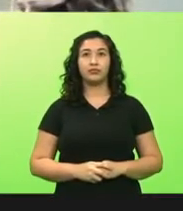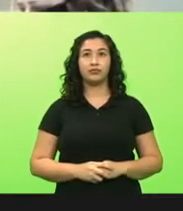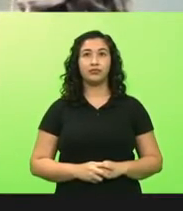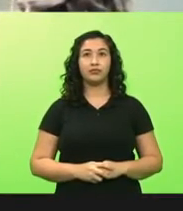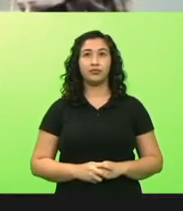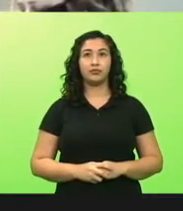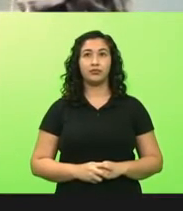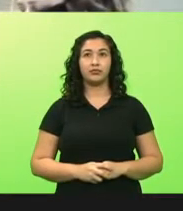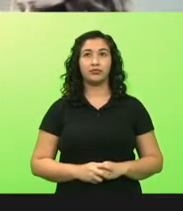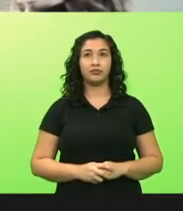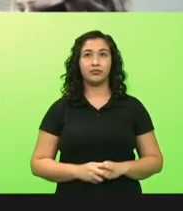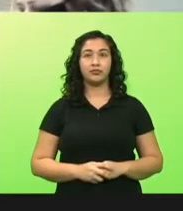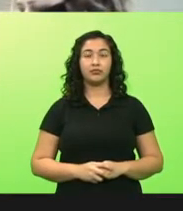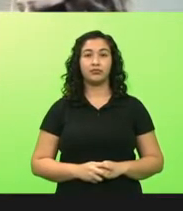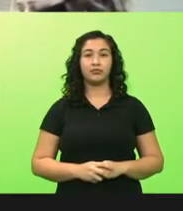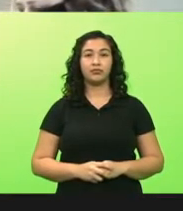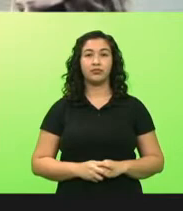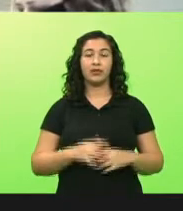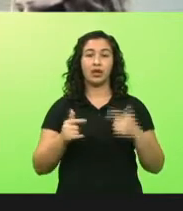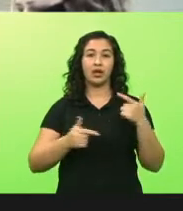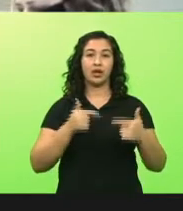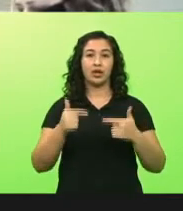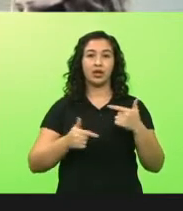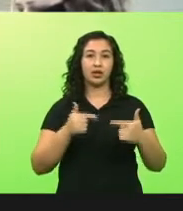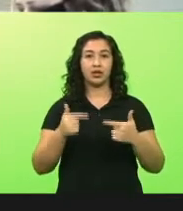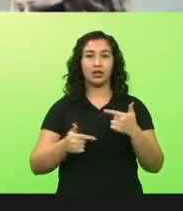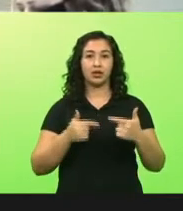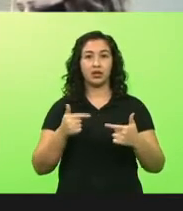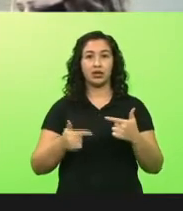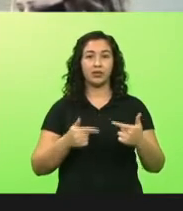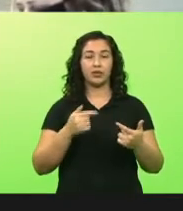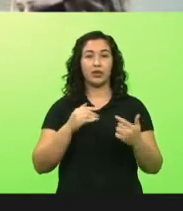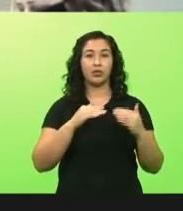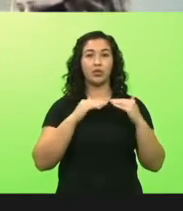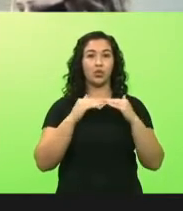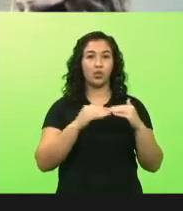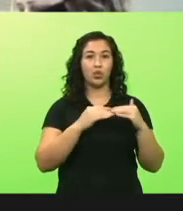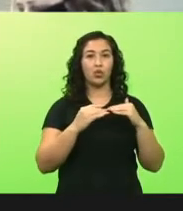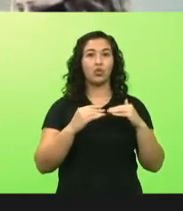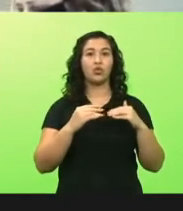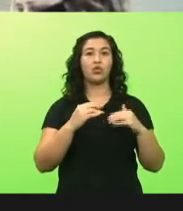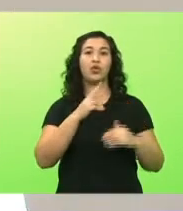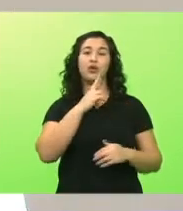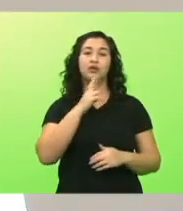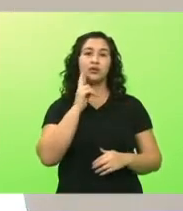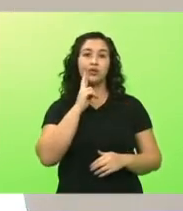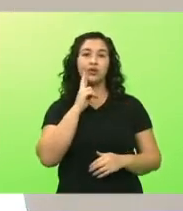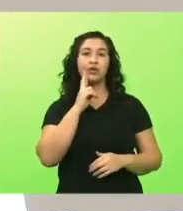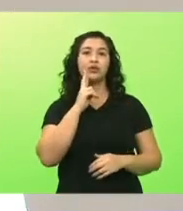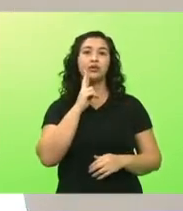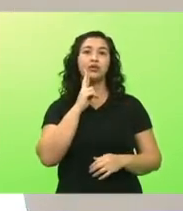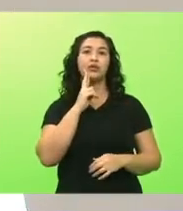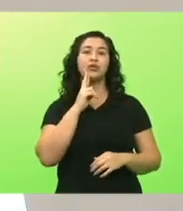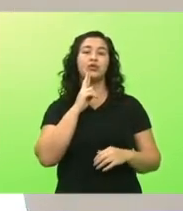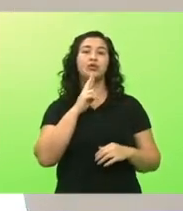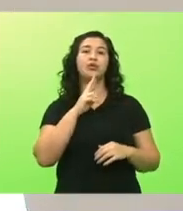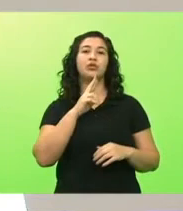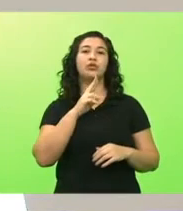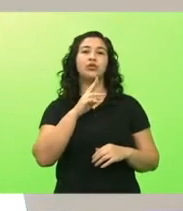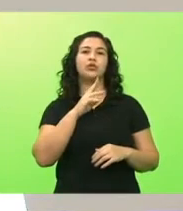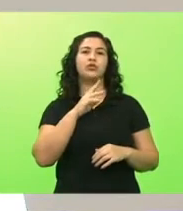Reconhece os serviços de alimentação, tais como restaurantes, lanchonetes, padarias e similares como